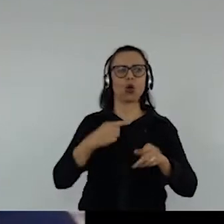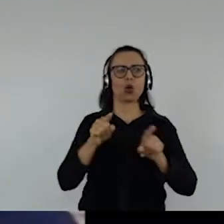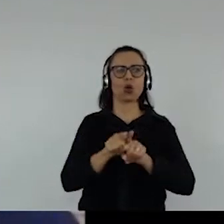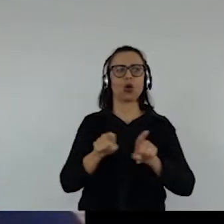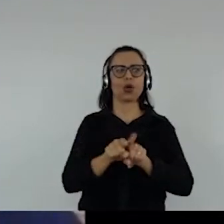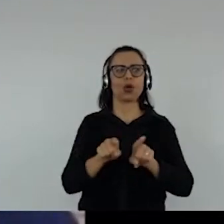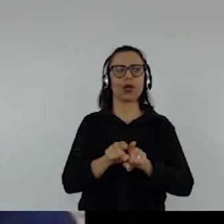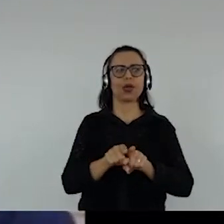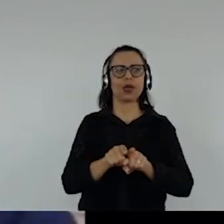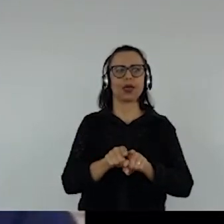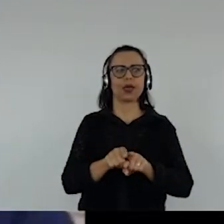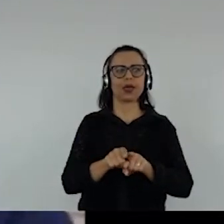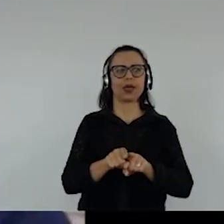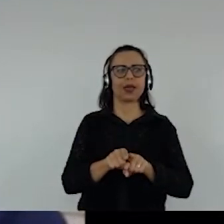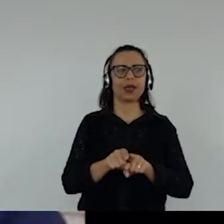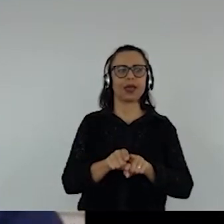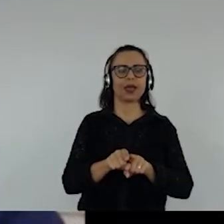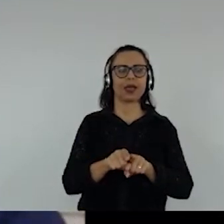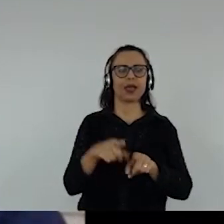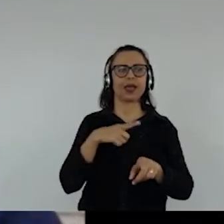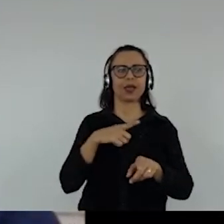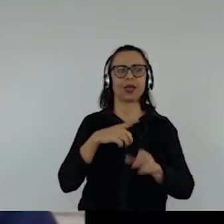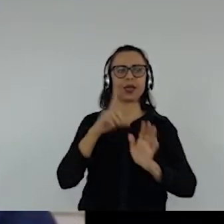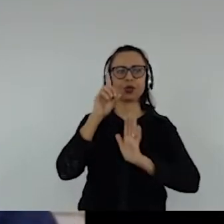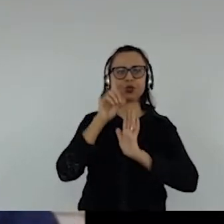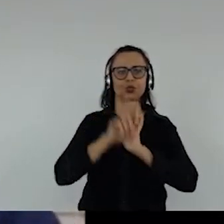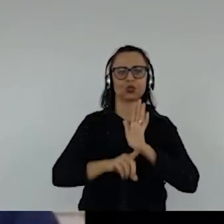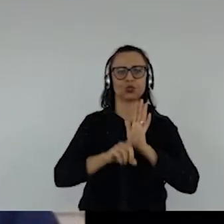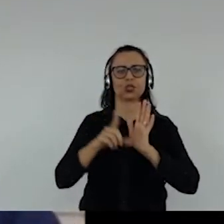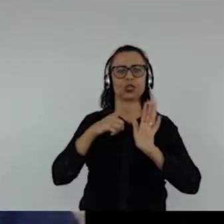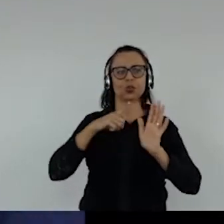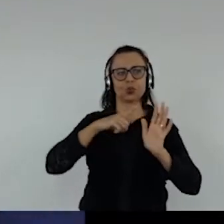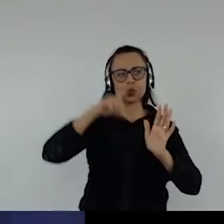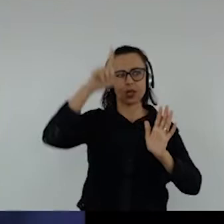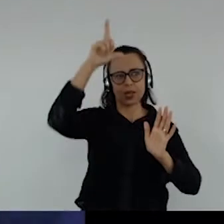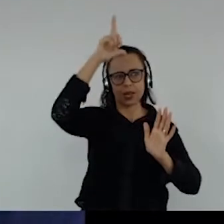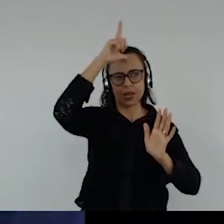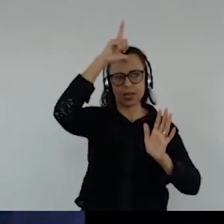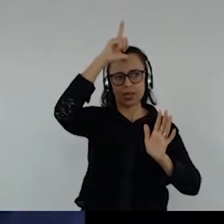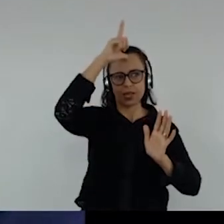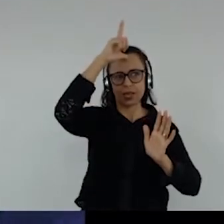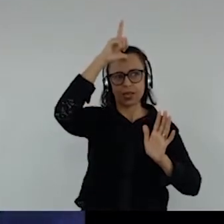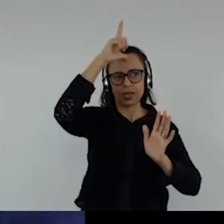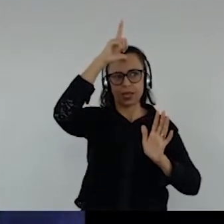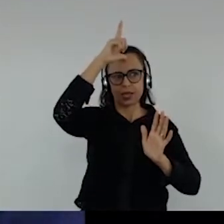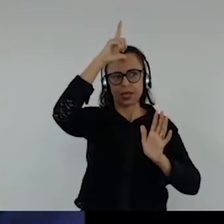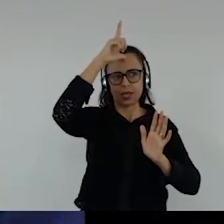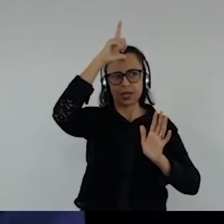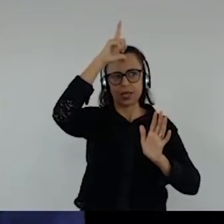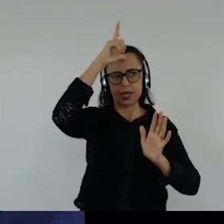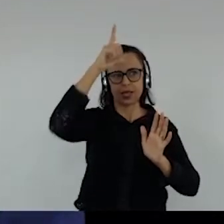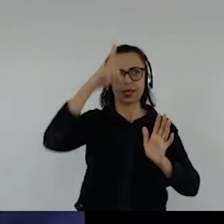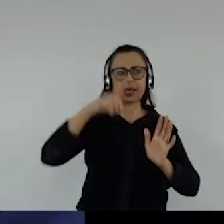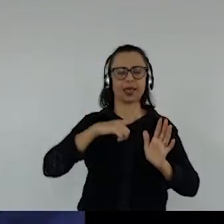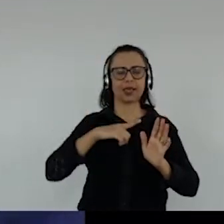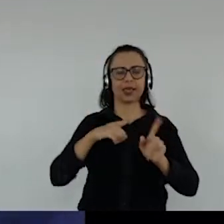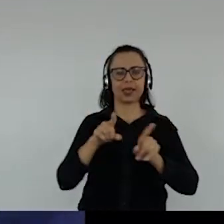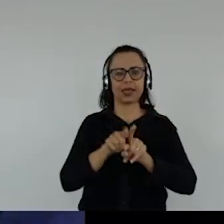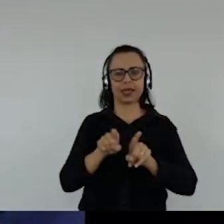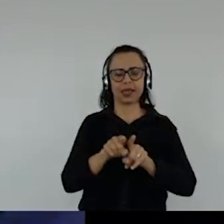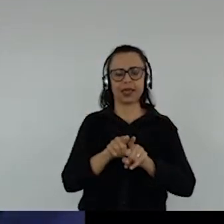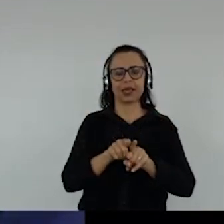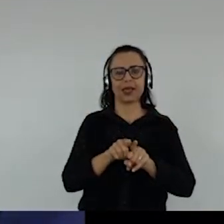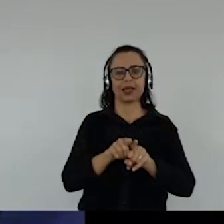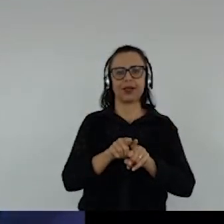é o direito alemão, em que a revisão é tranquila e é a